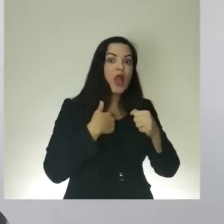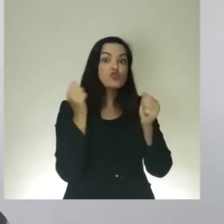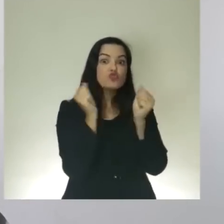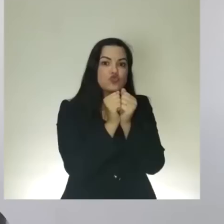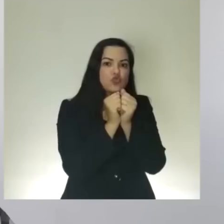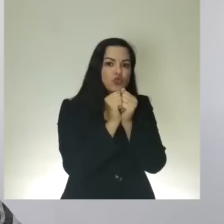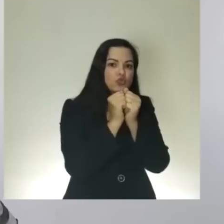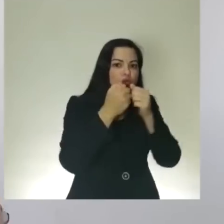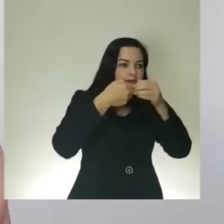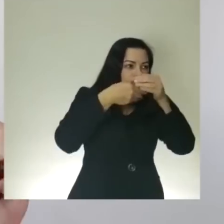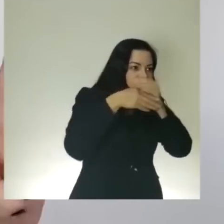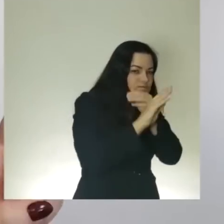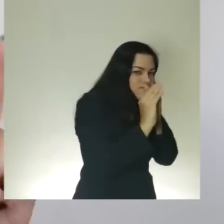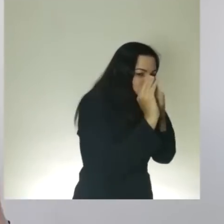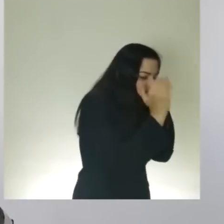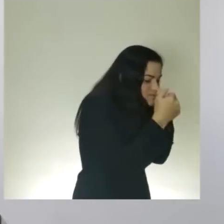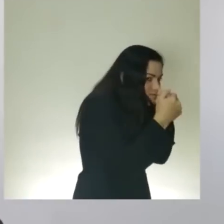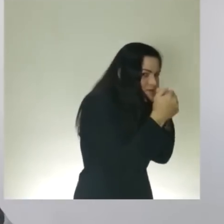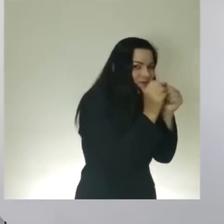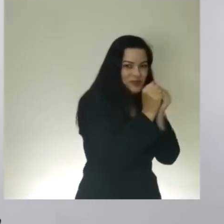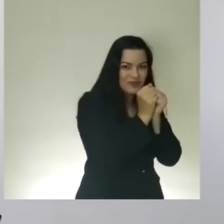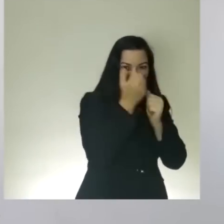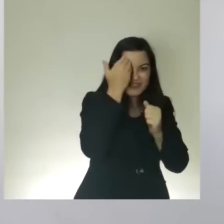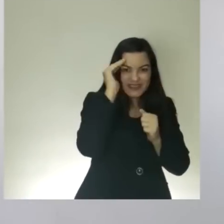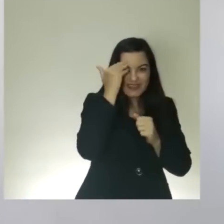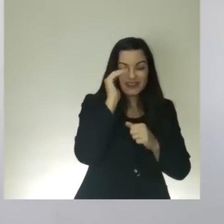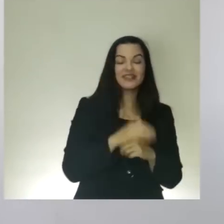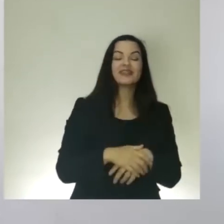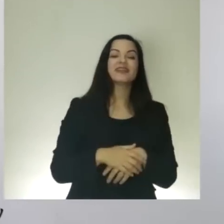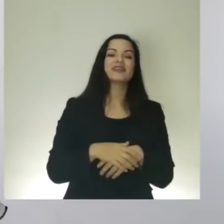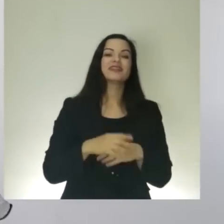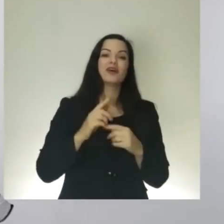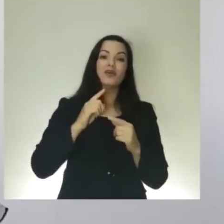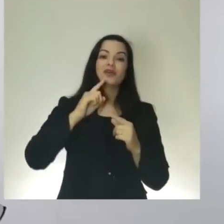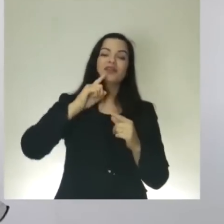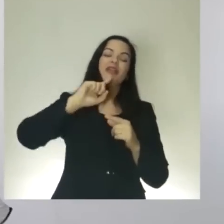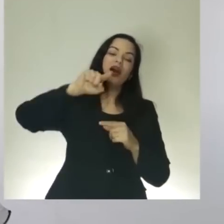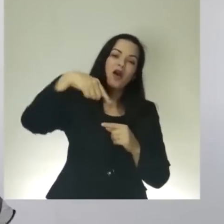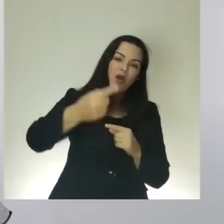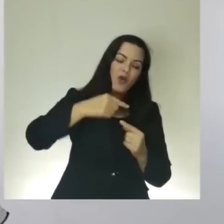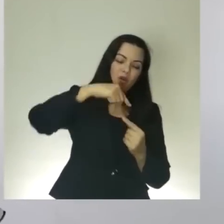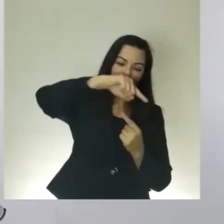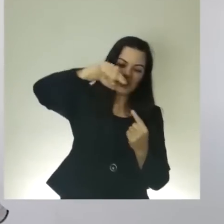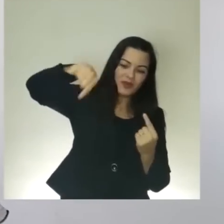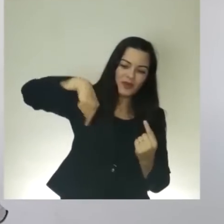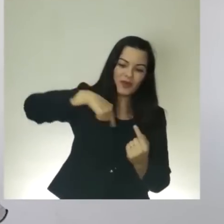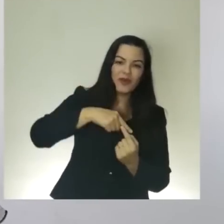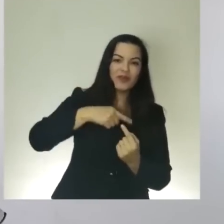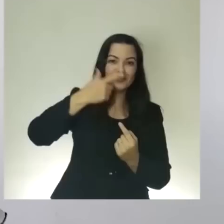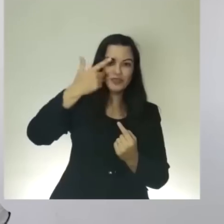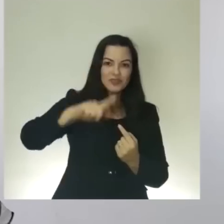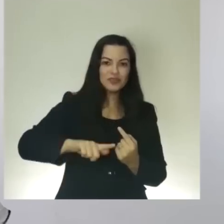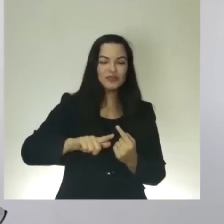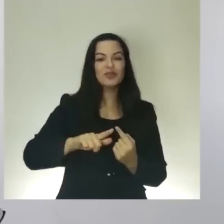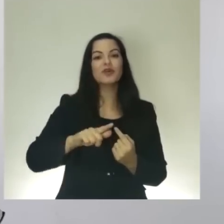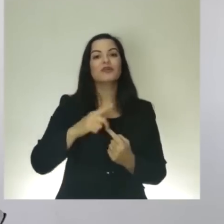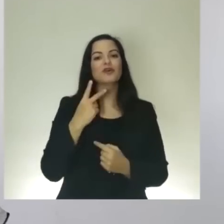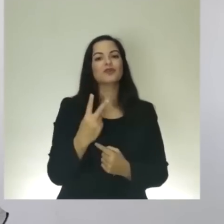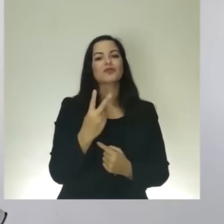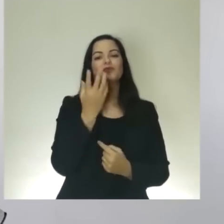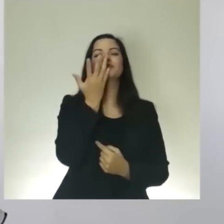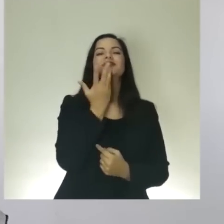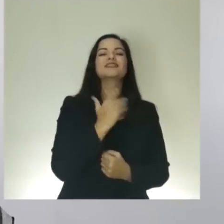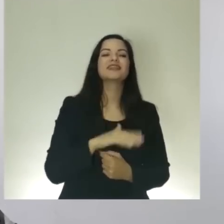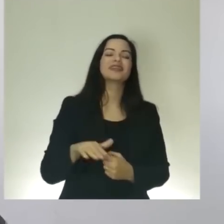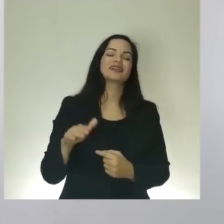próxima rodada, teremos duas crianças escondidas. Quem encontrar as duas crianças, se junta